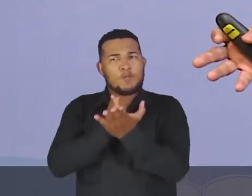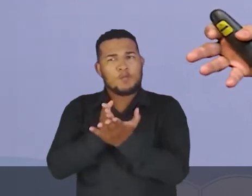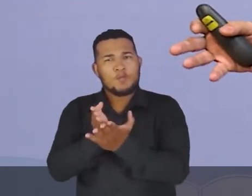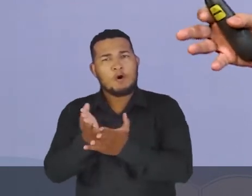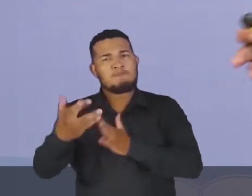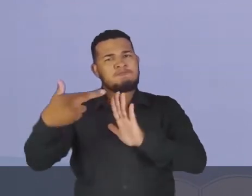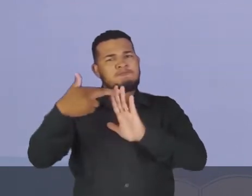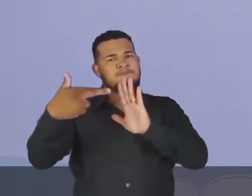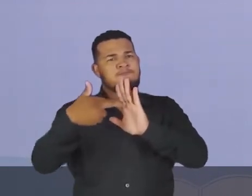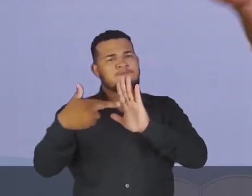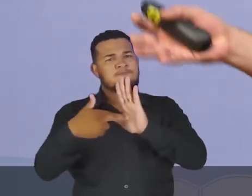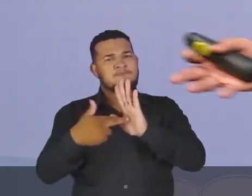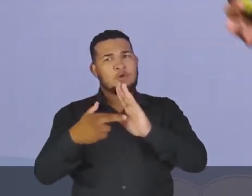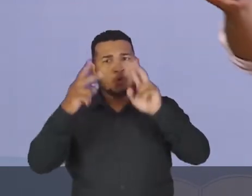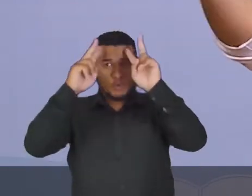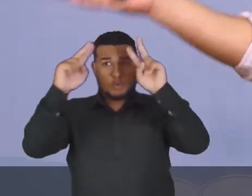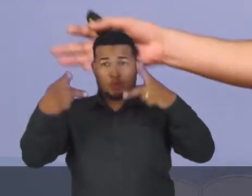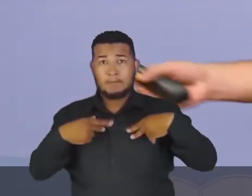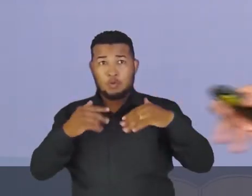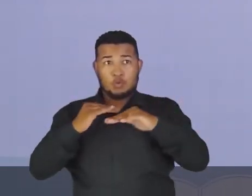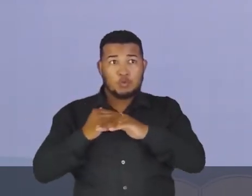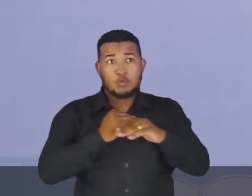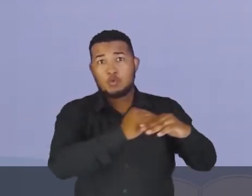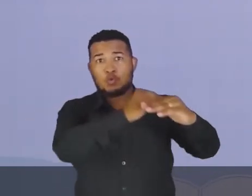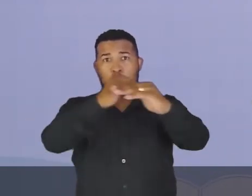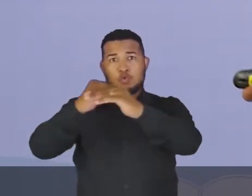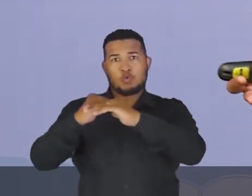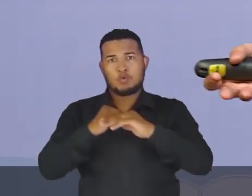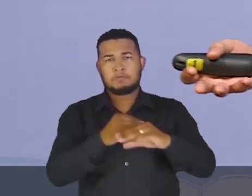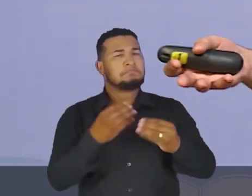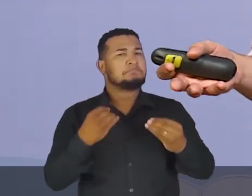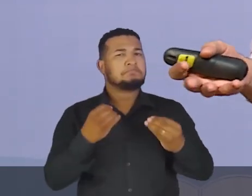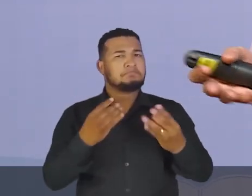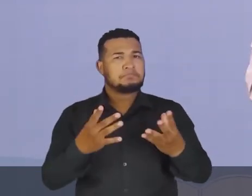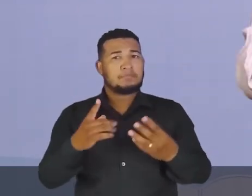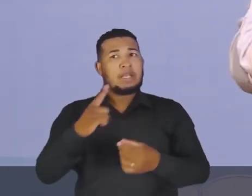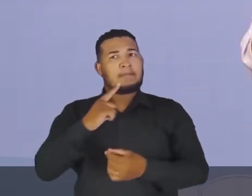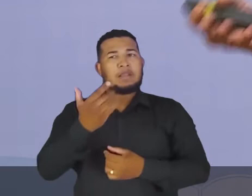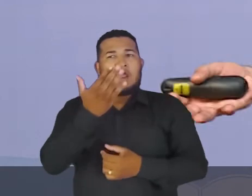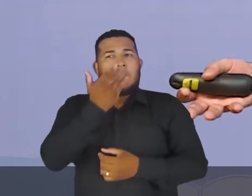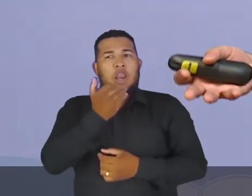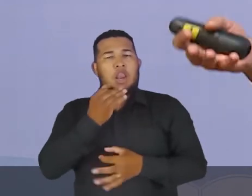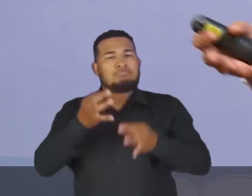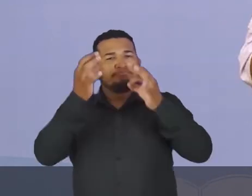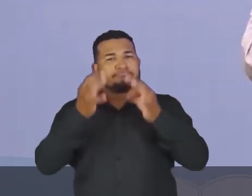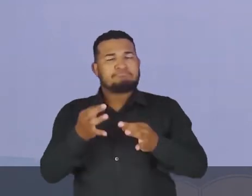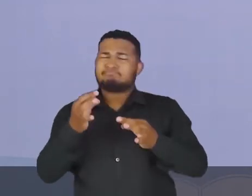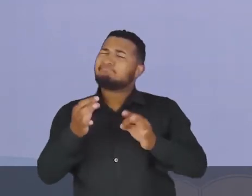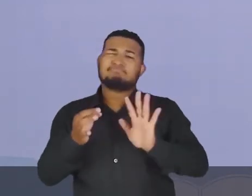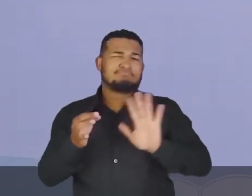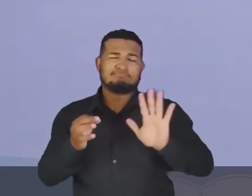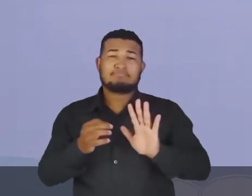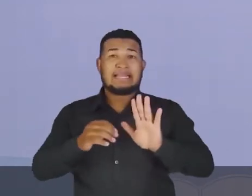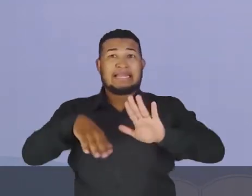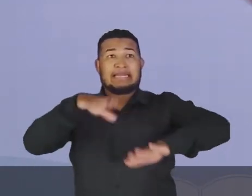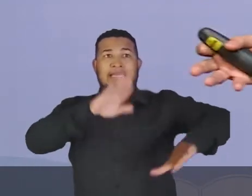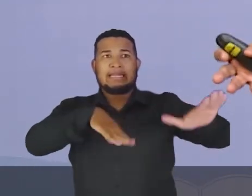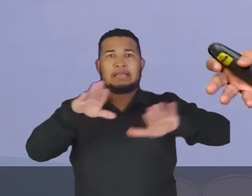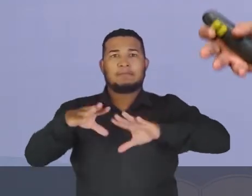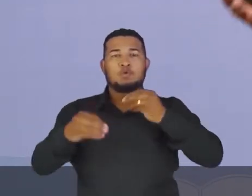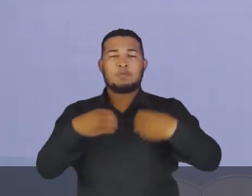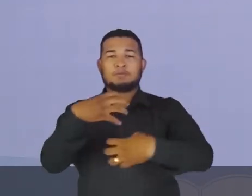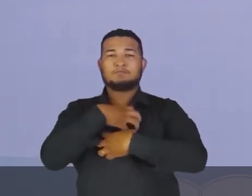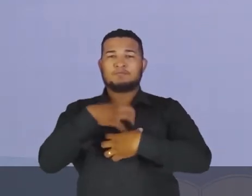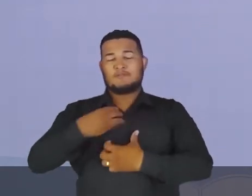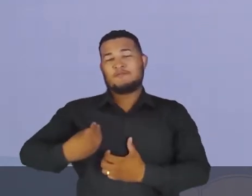roteiro que todo ser humano deve seguir para ter uma alimentação correta. Isso depende muito do seu estilo de